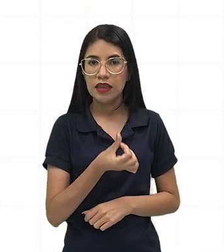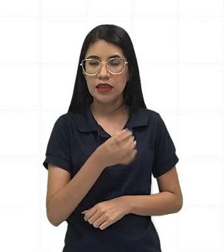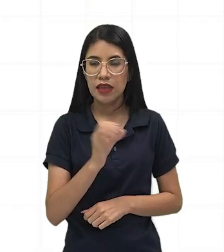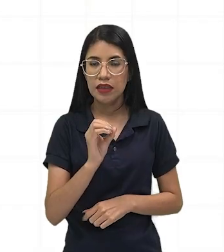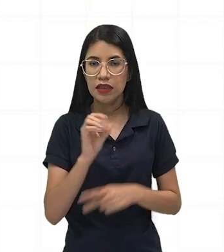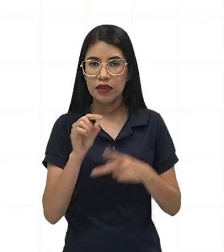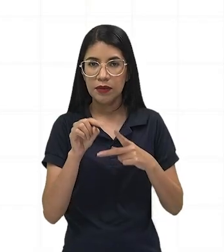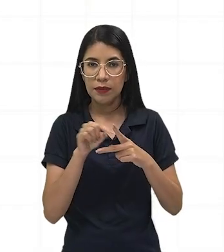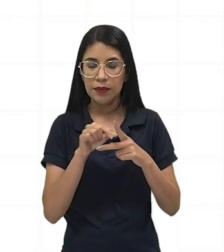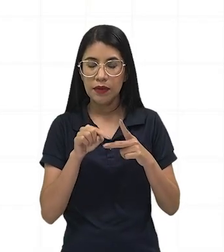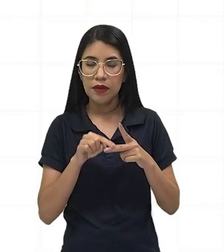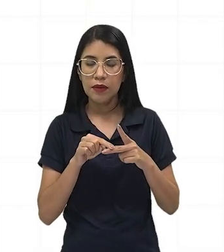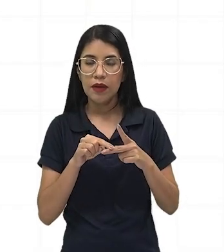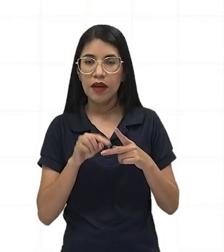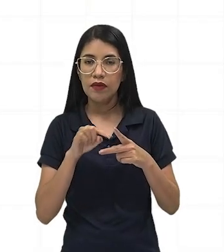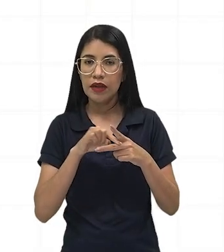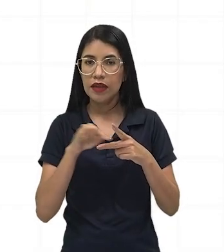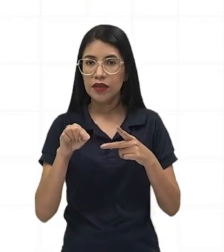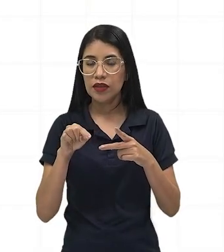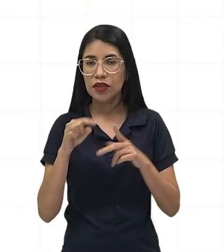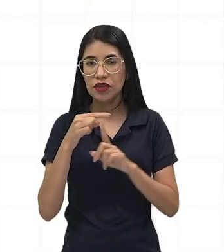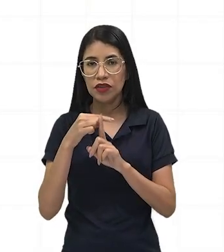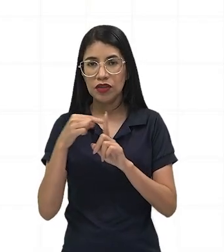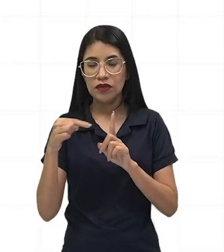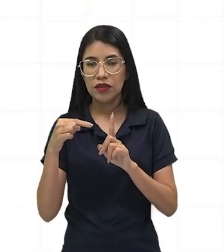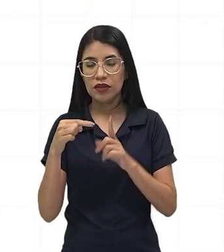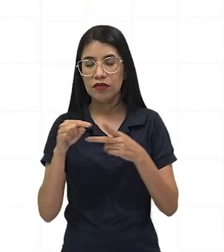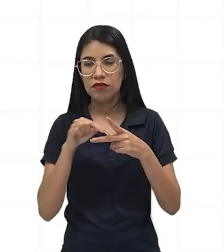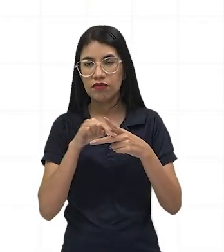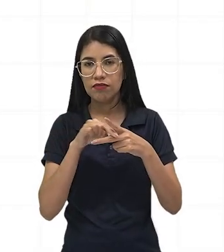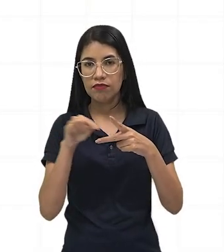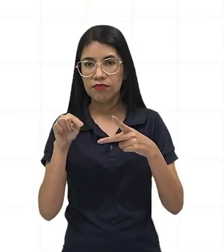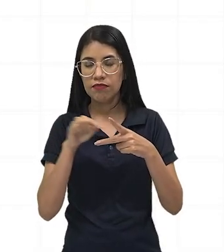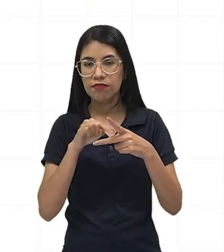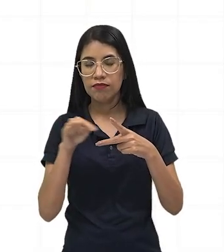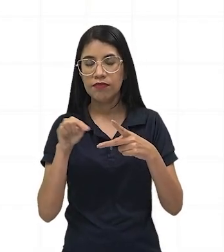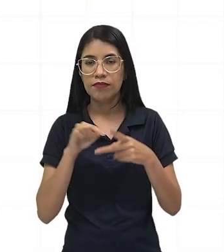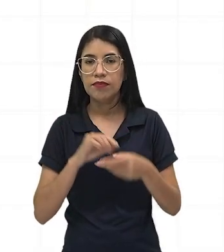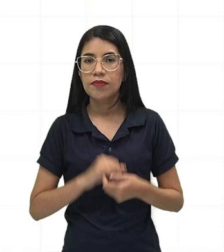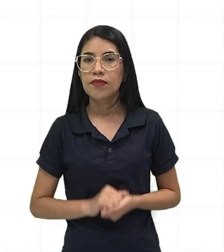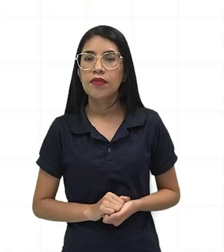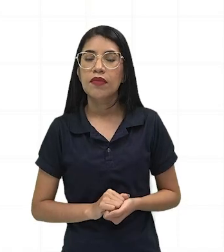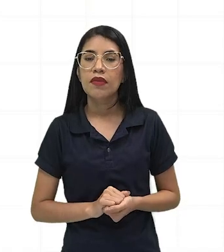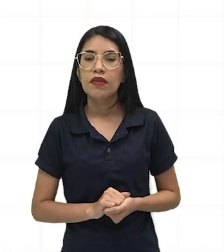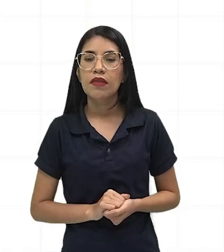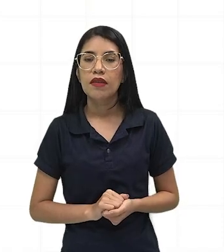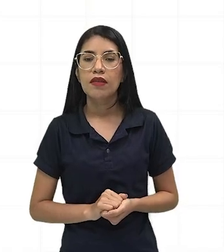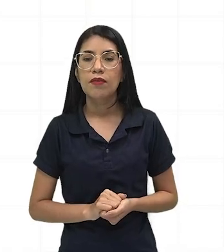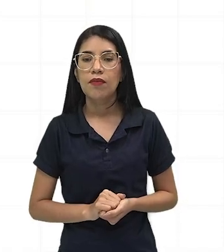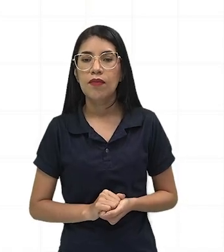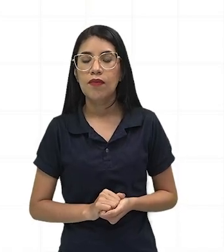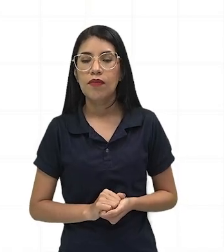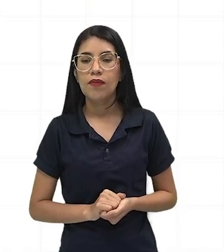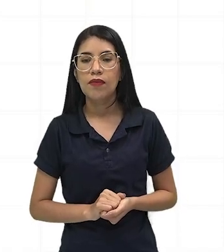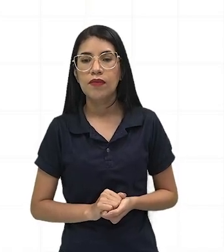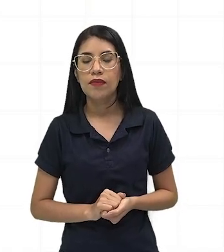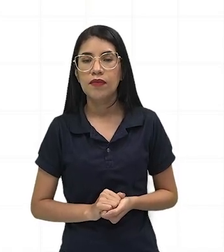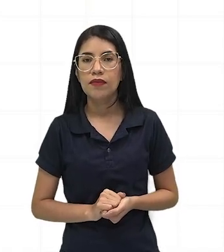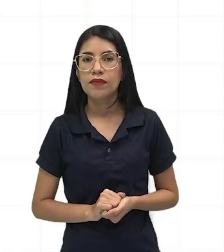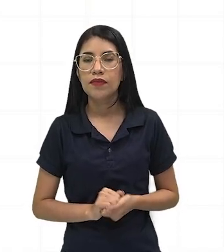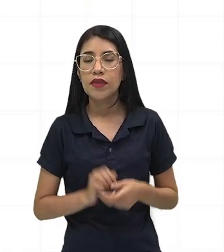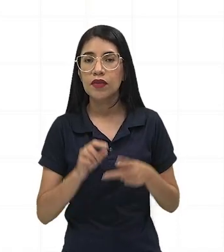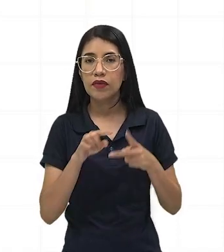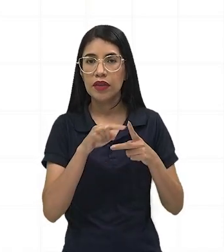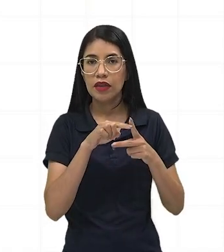60 graus, e vou cortar ele exatamente ao meio. E aí eu vou ter